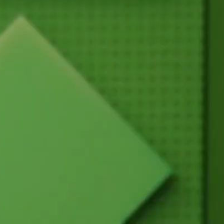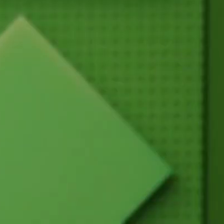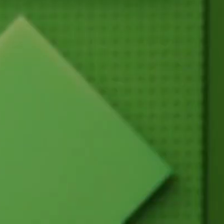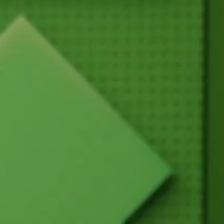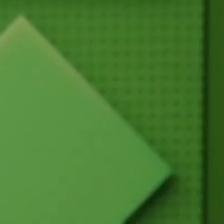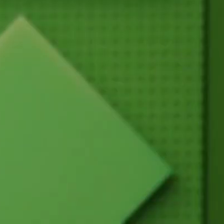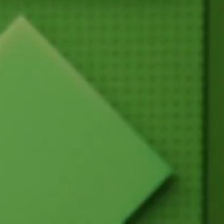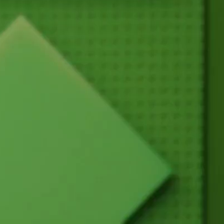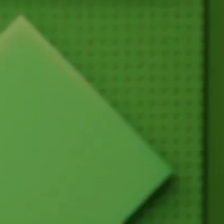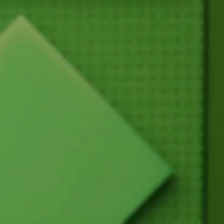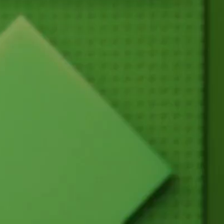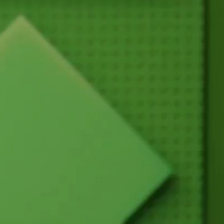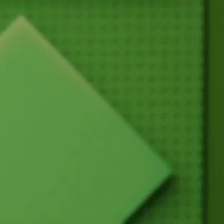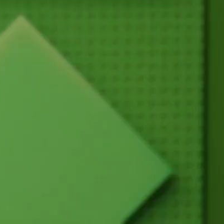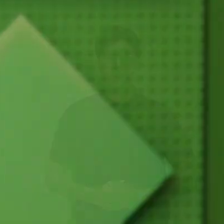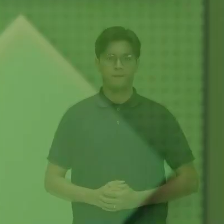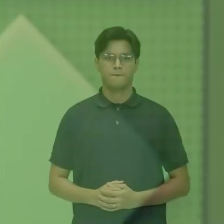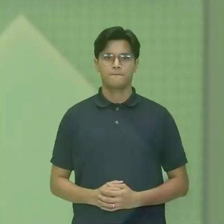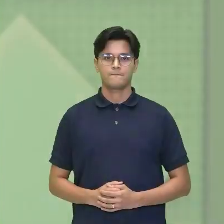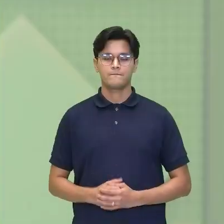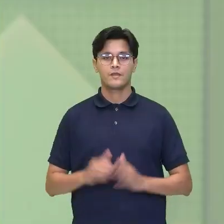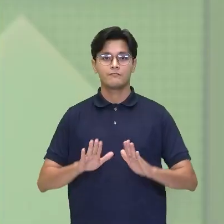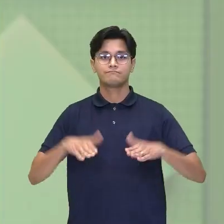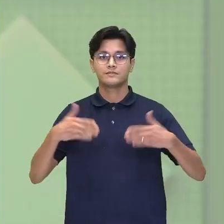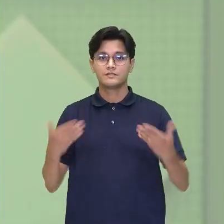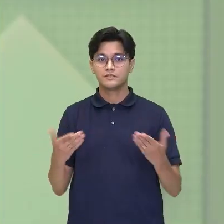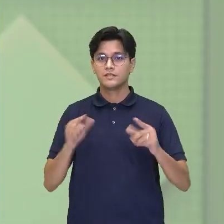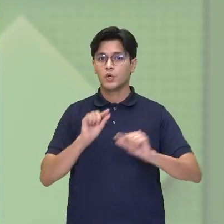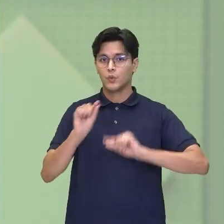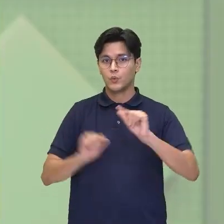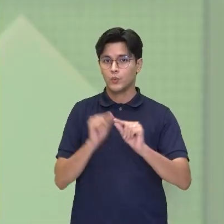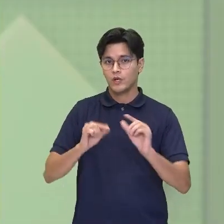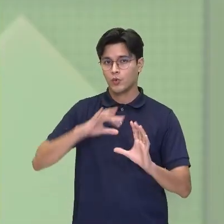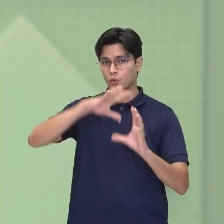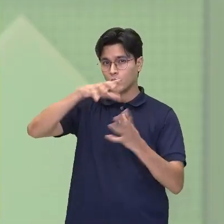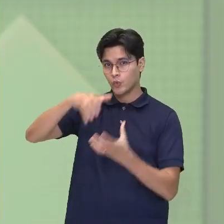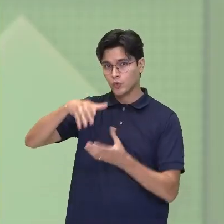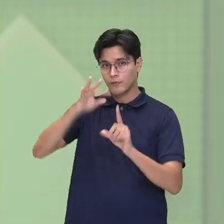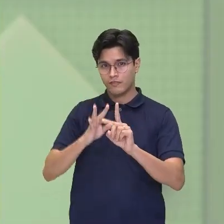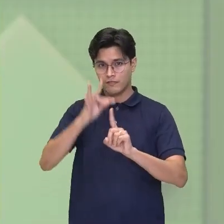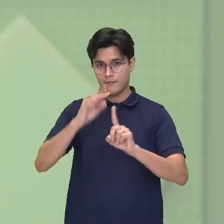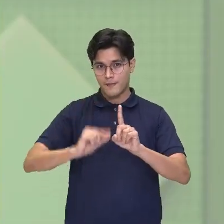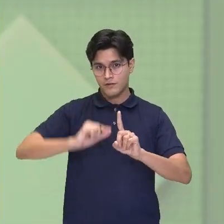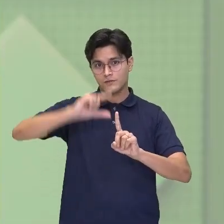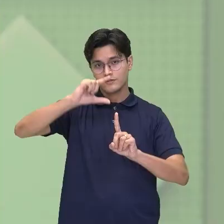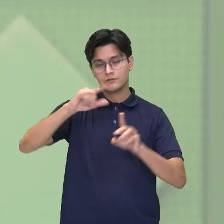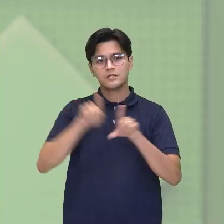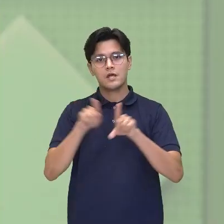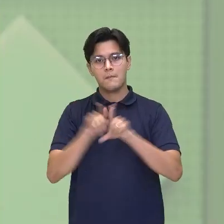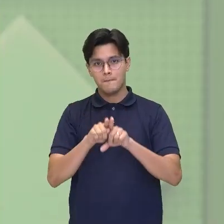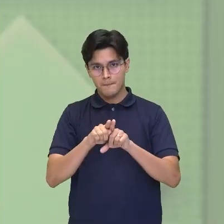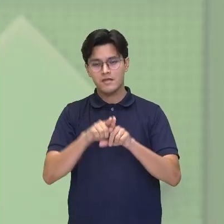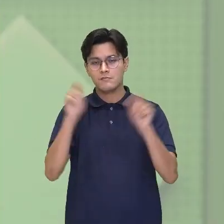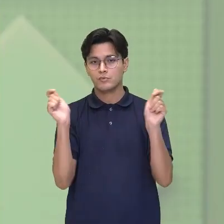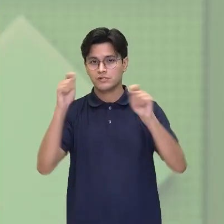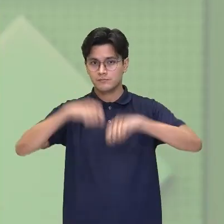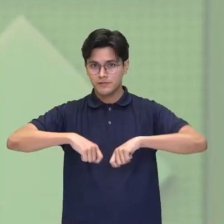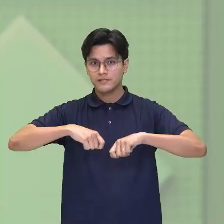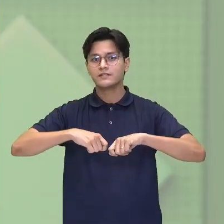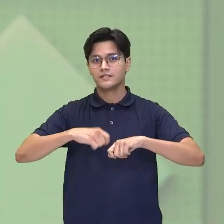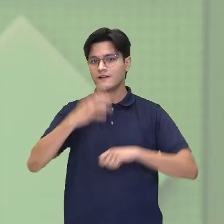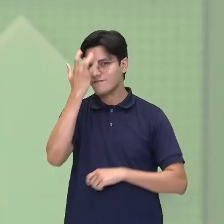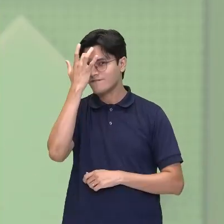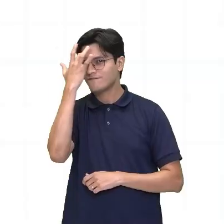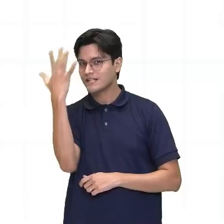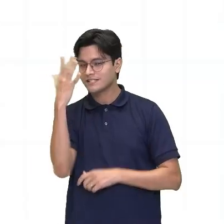de verão. Então, a questão do aquecimento global, né, vai interferir até mesmo na proliferação dessas doenças. E algumas doenças